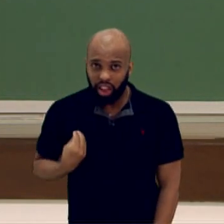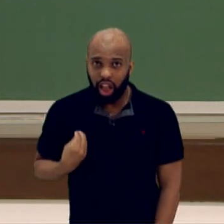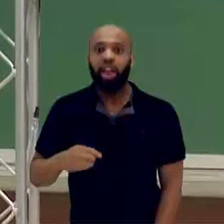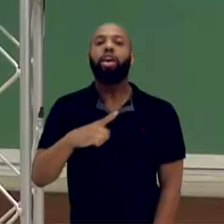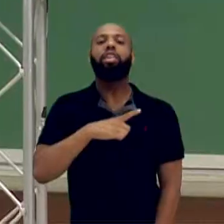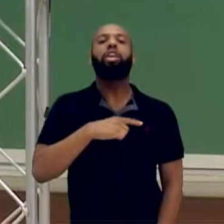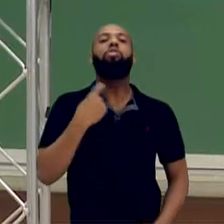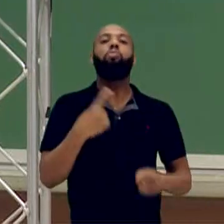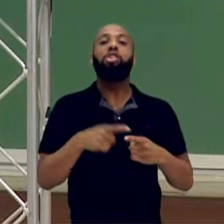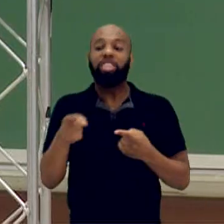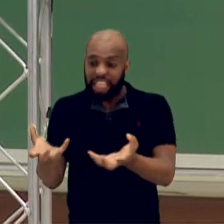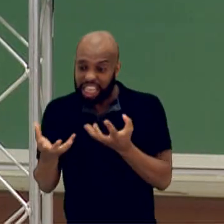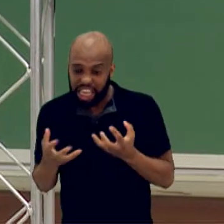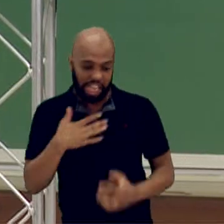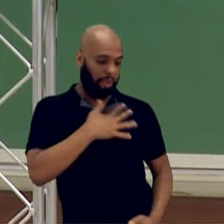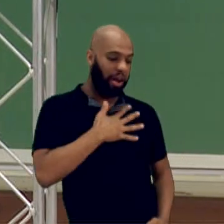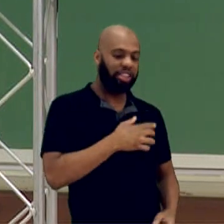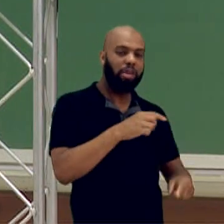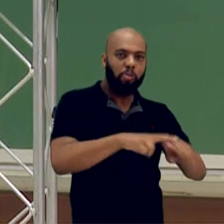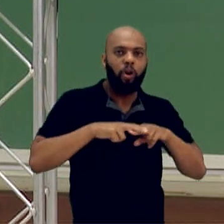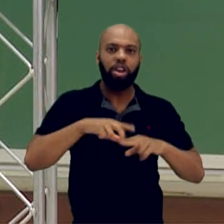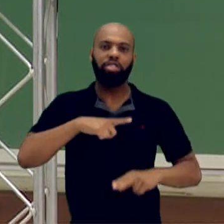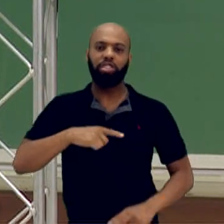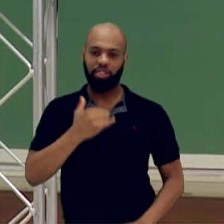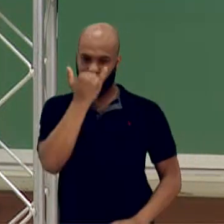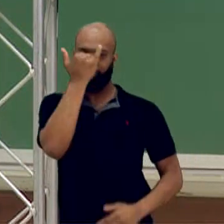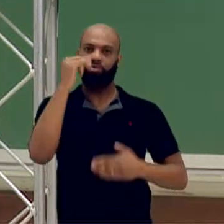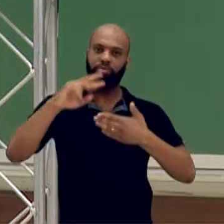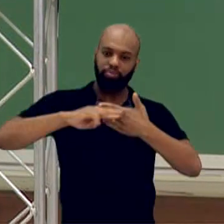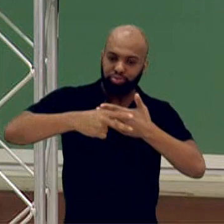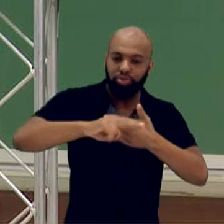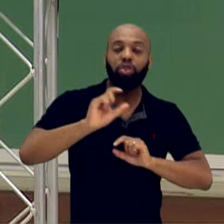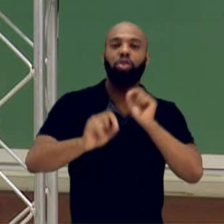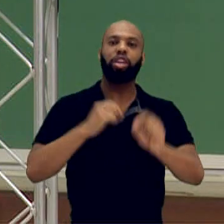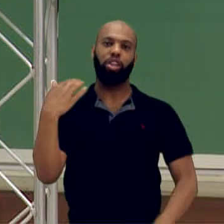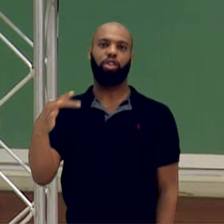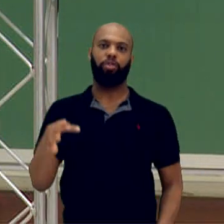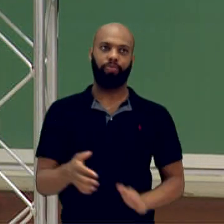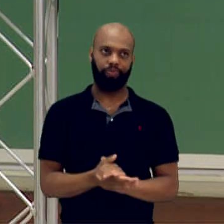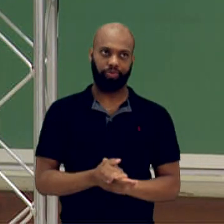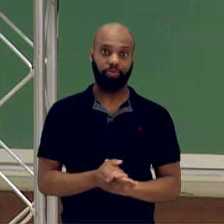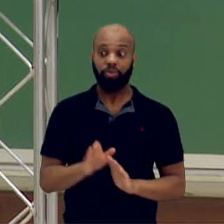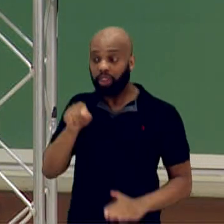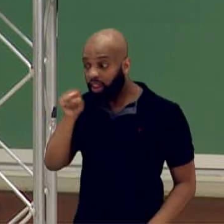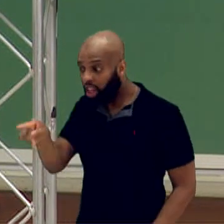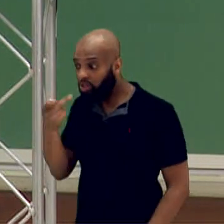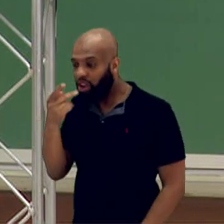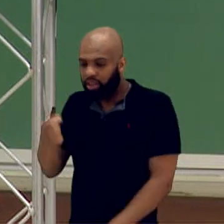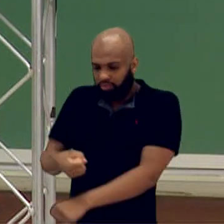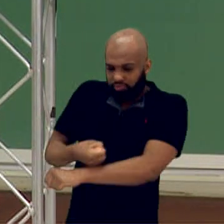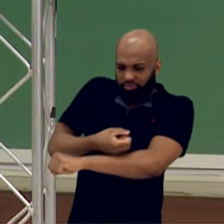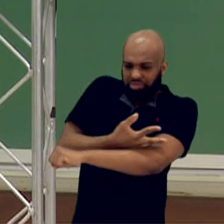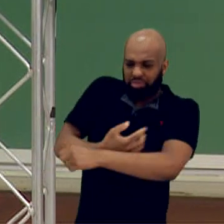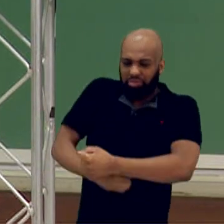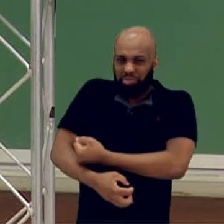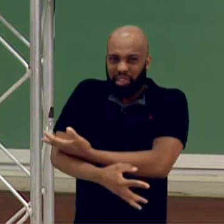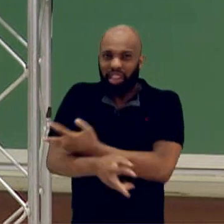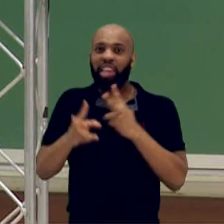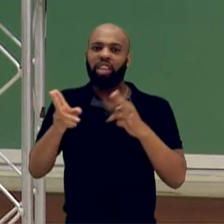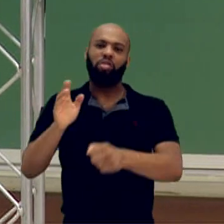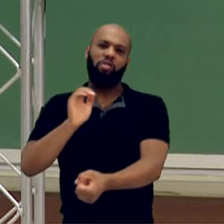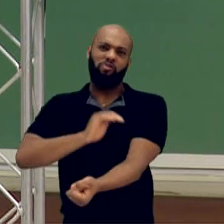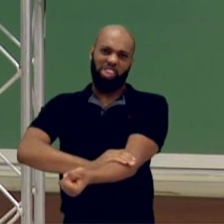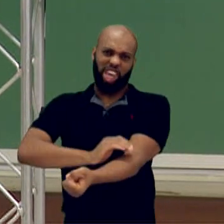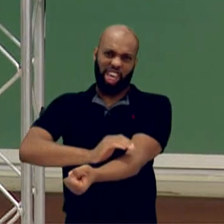você buscou o prazer. Então, para os estoicos, né, eles vão dizer que as emoções são vícios, tá?